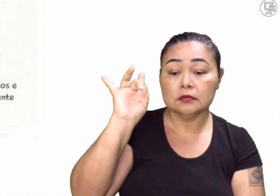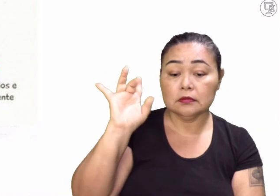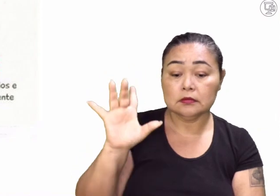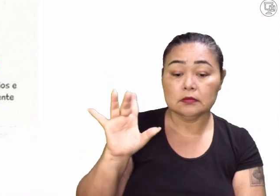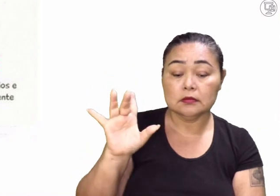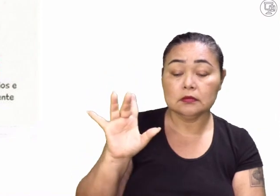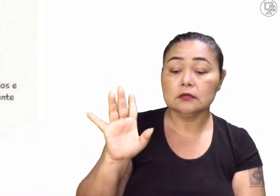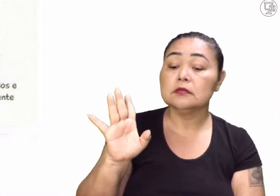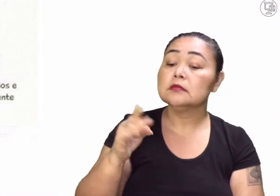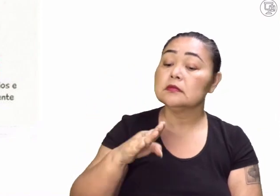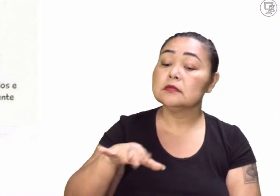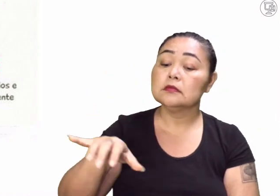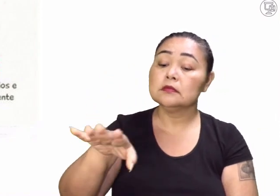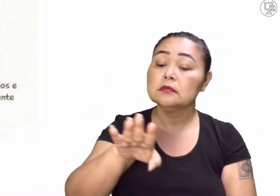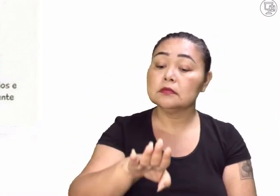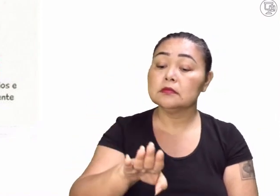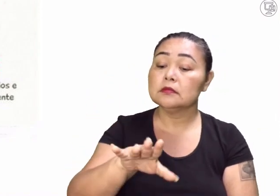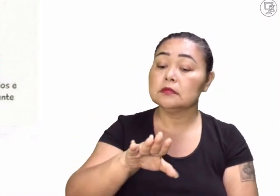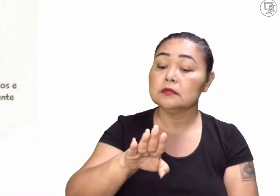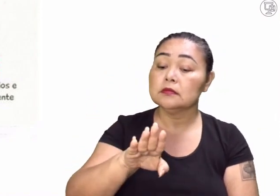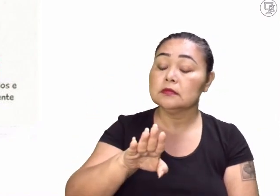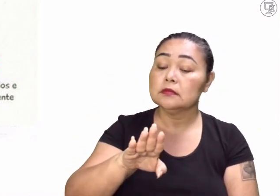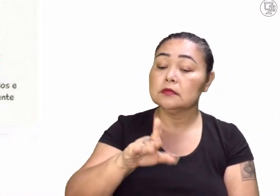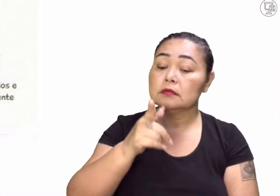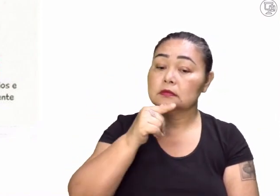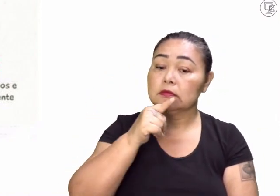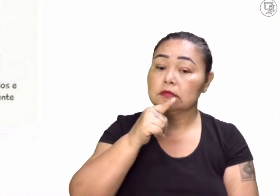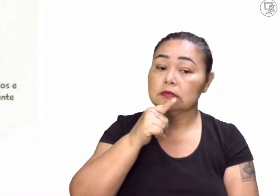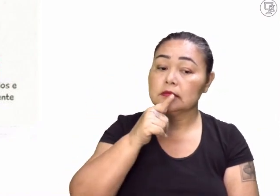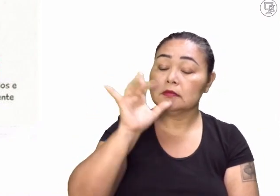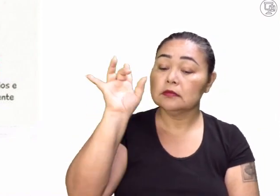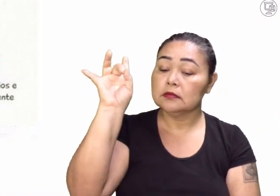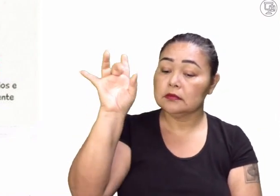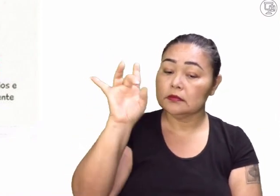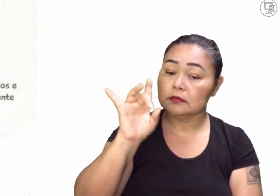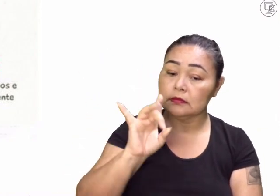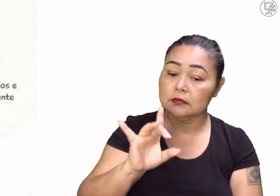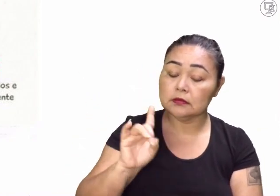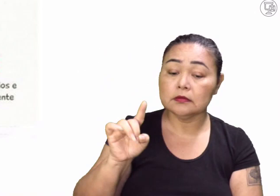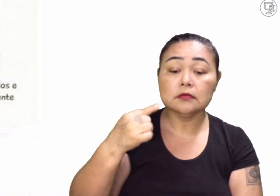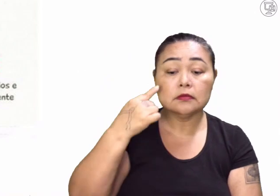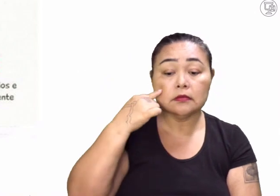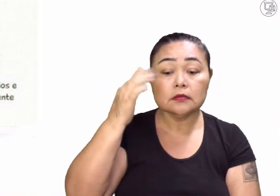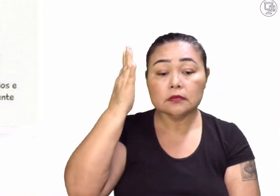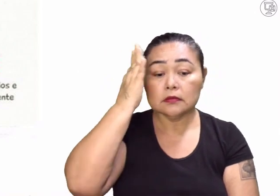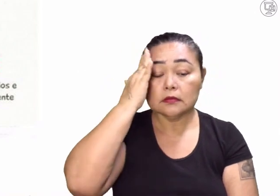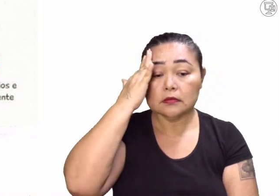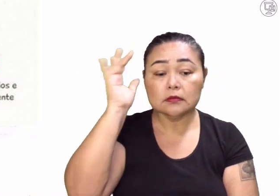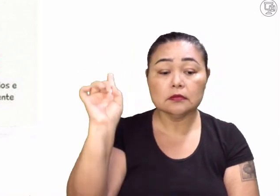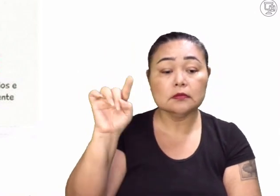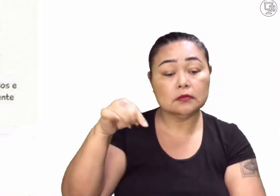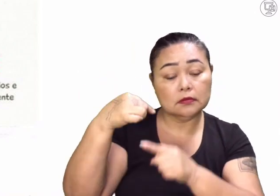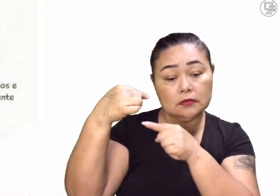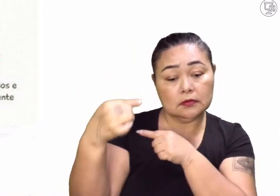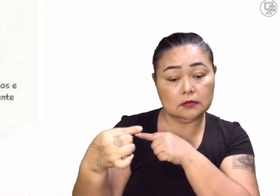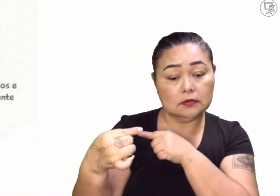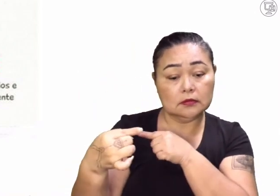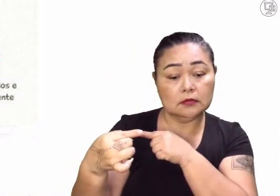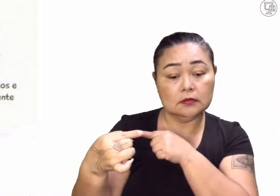da bacia hidrográfica, representado cada um deles, para você poder entender